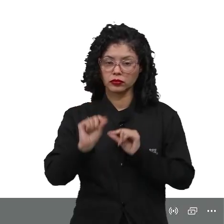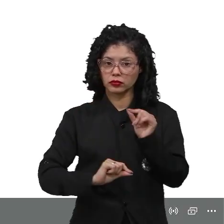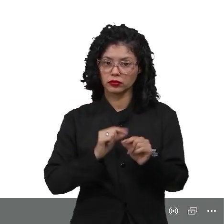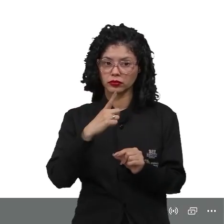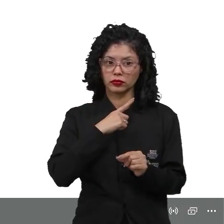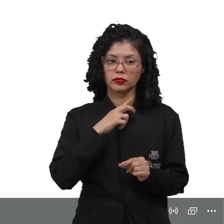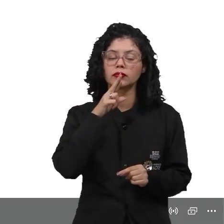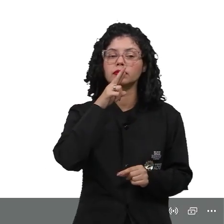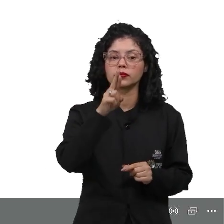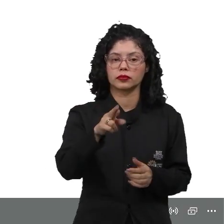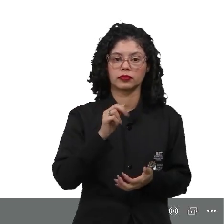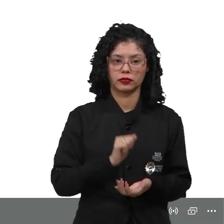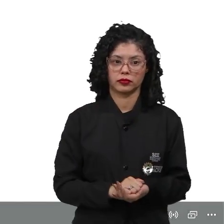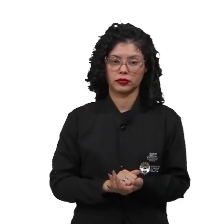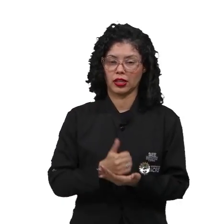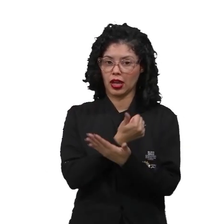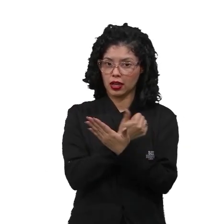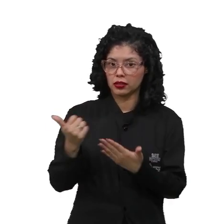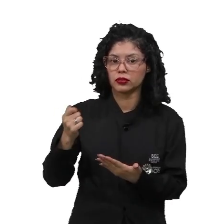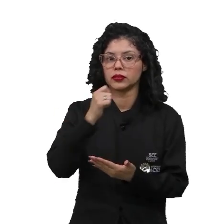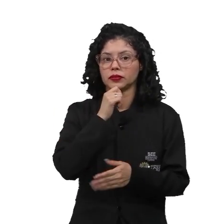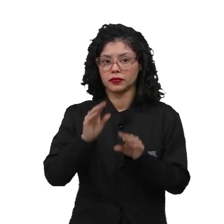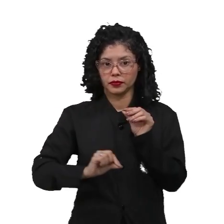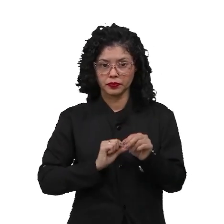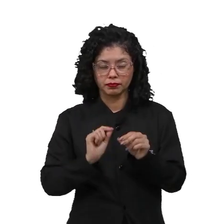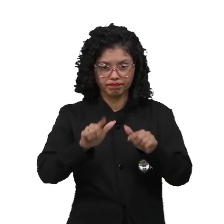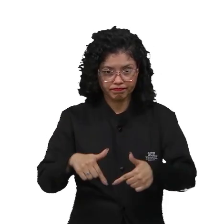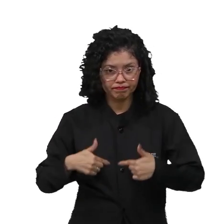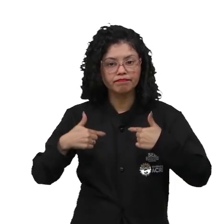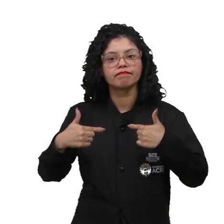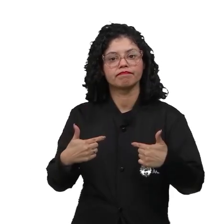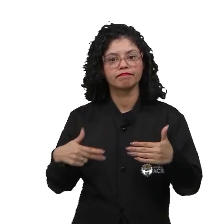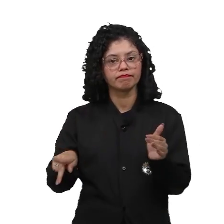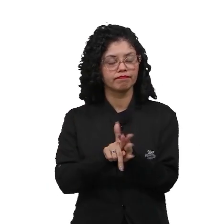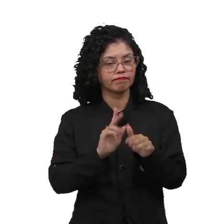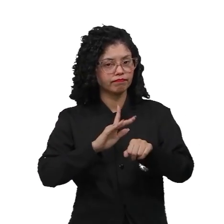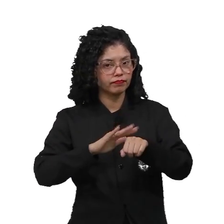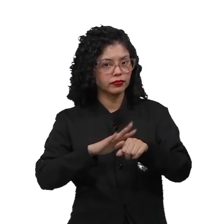vai ter uma resposta mais ágil, né? Ele vai conseguir combater,